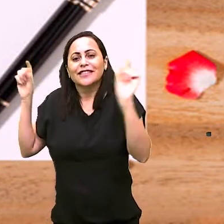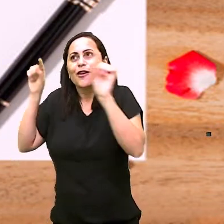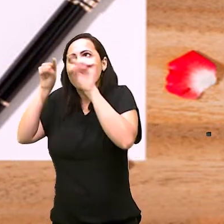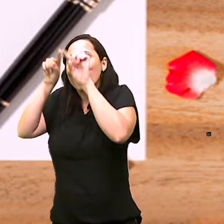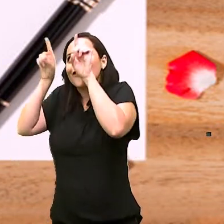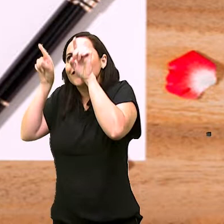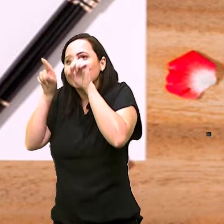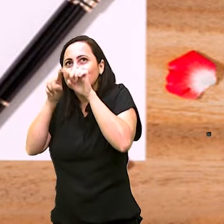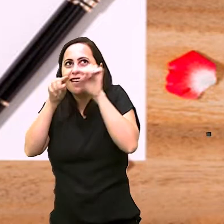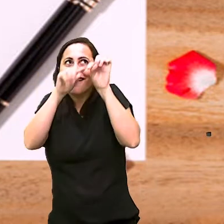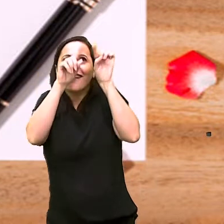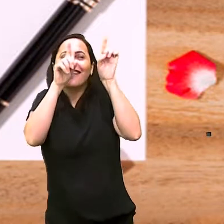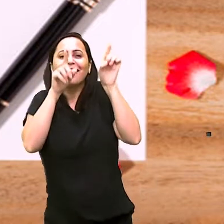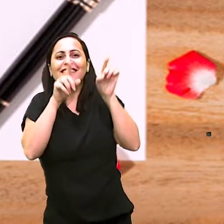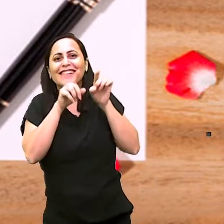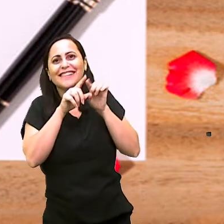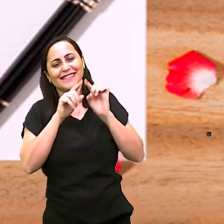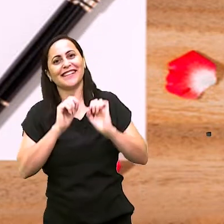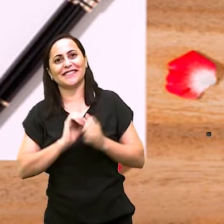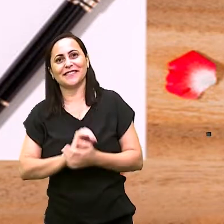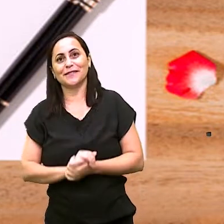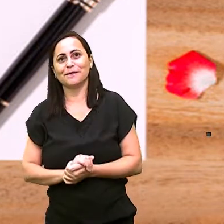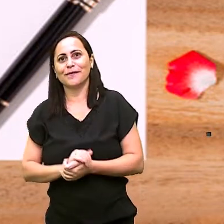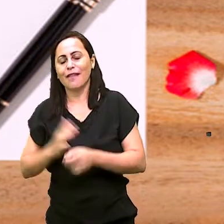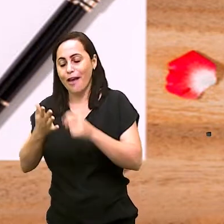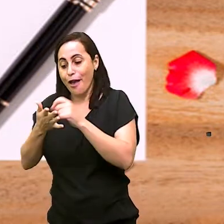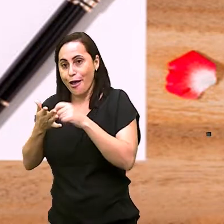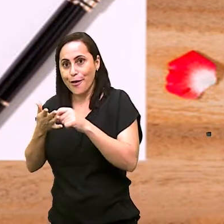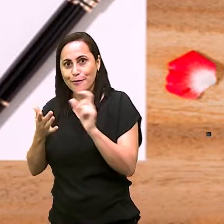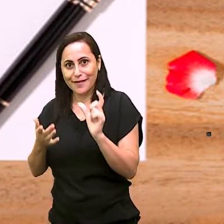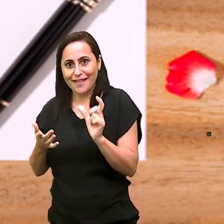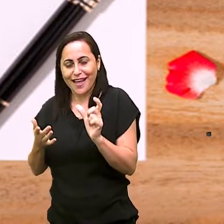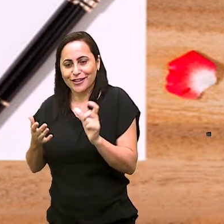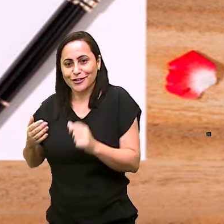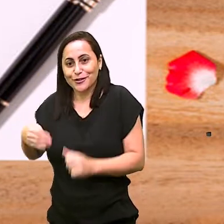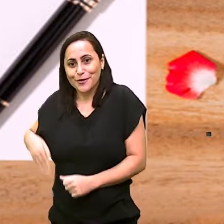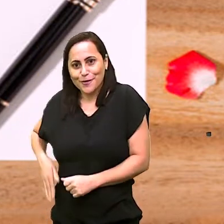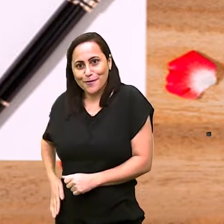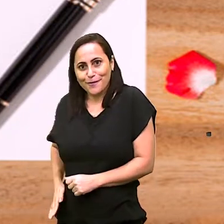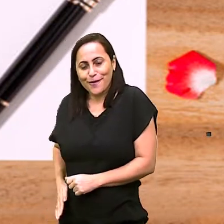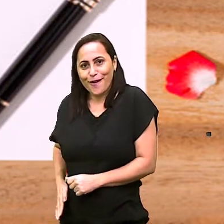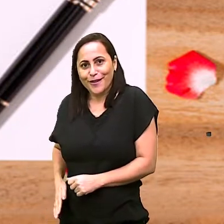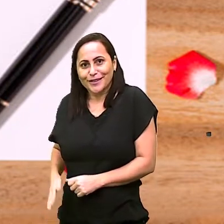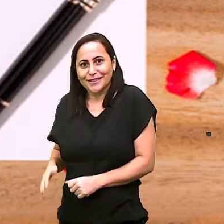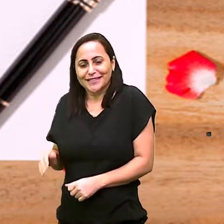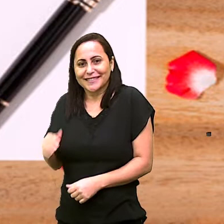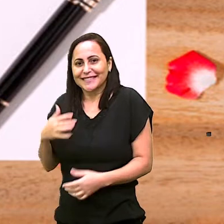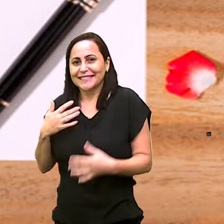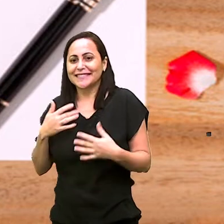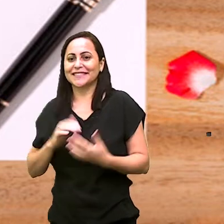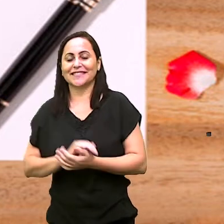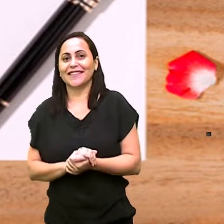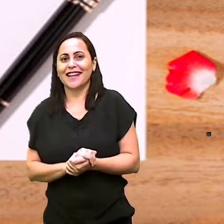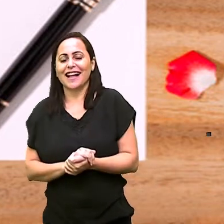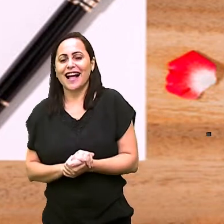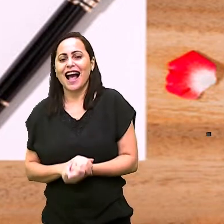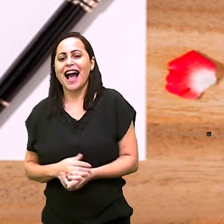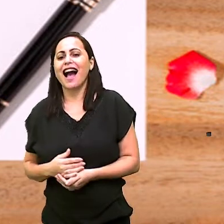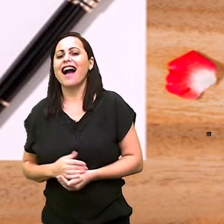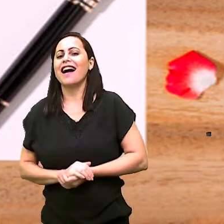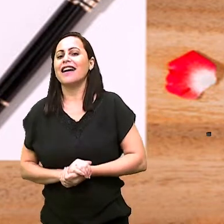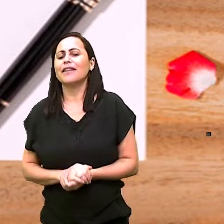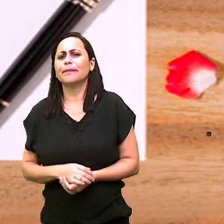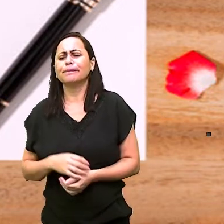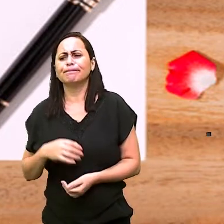uma vontade de relê-lo palavra por palavra. Interessante que não era um bilhete bem